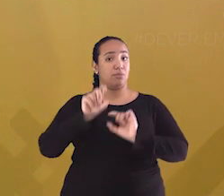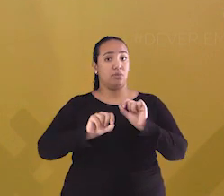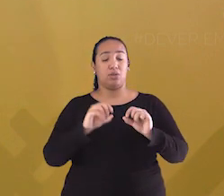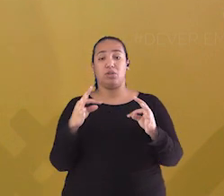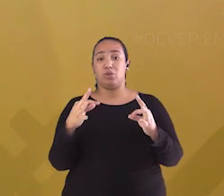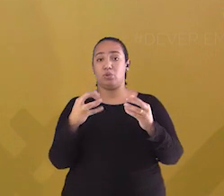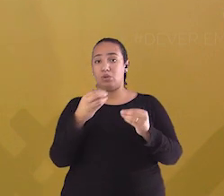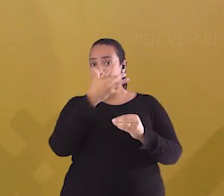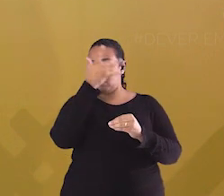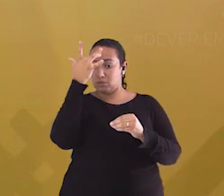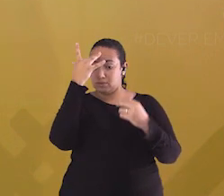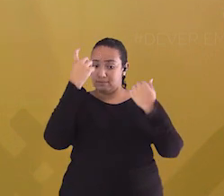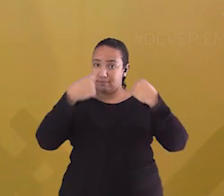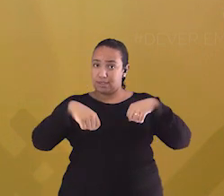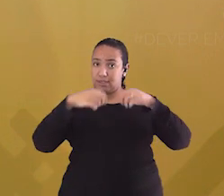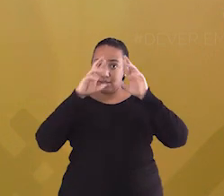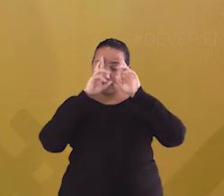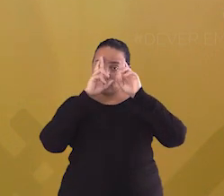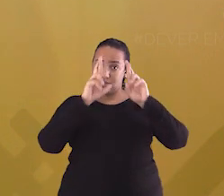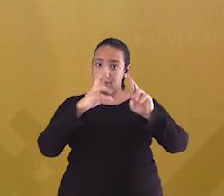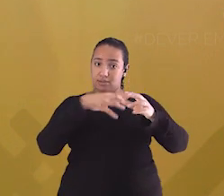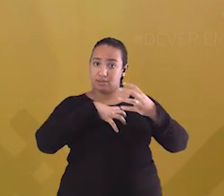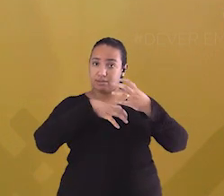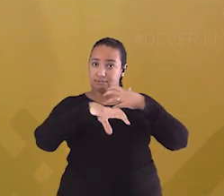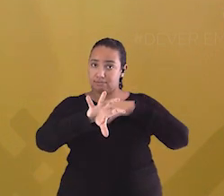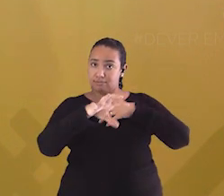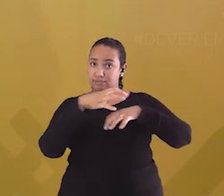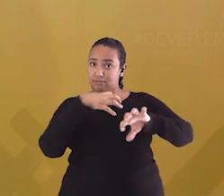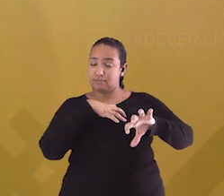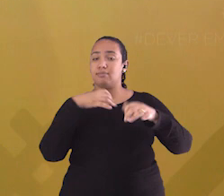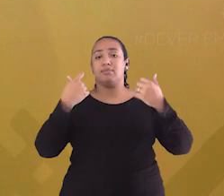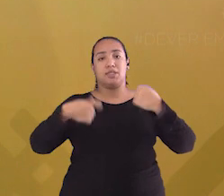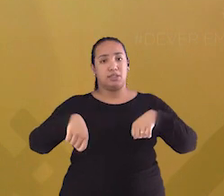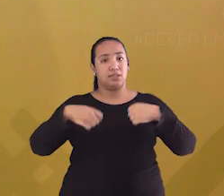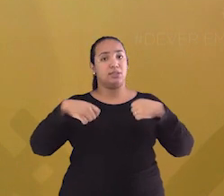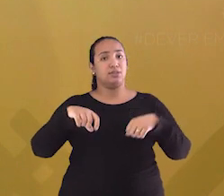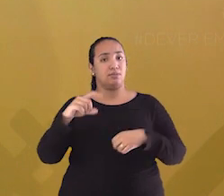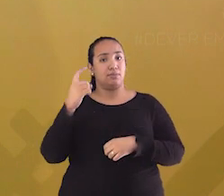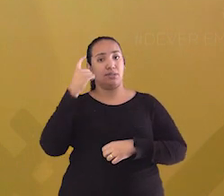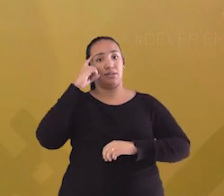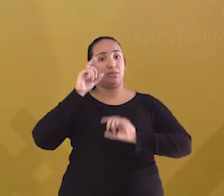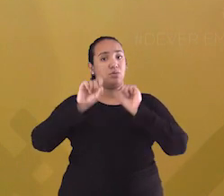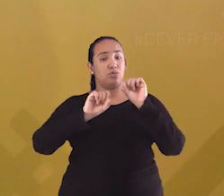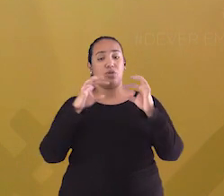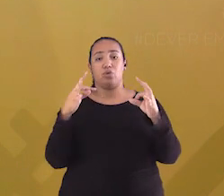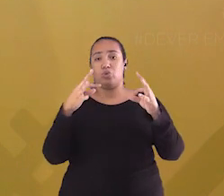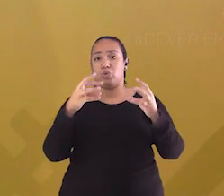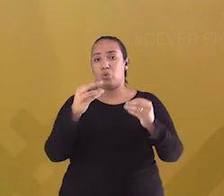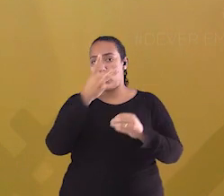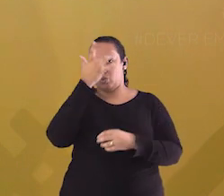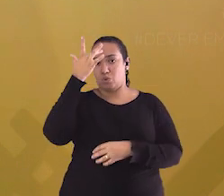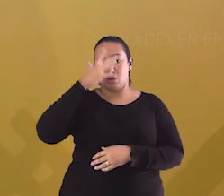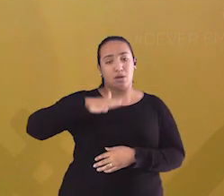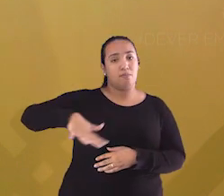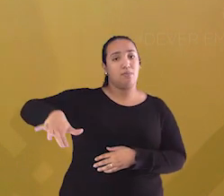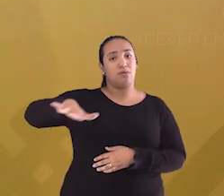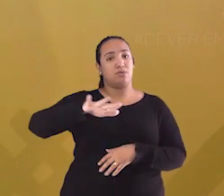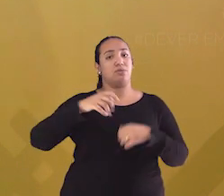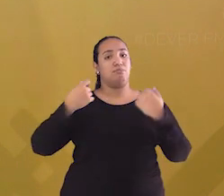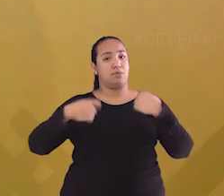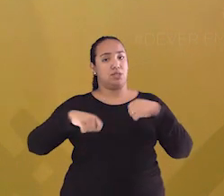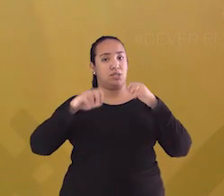com respeito e empatia. Precisamos nos colocar no lugar do outro e pensar que todos têm direito a um tratamento digno